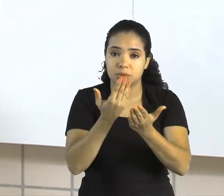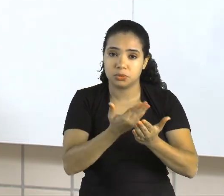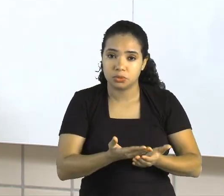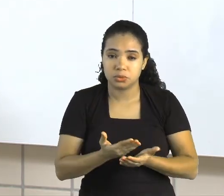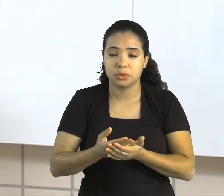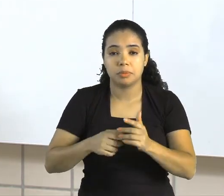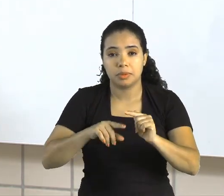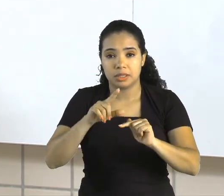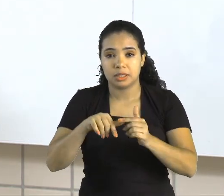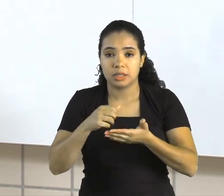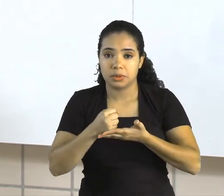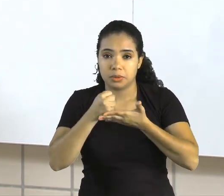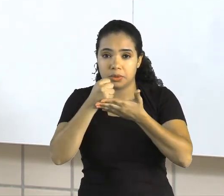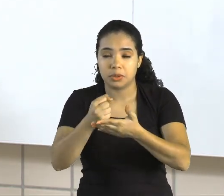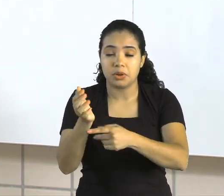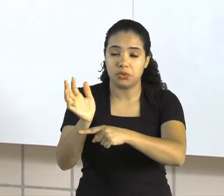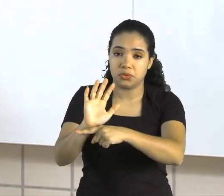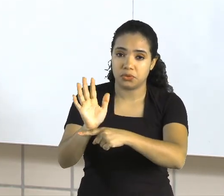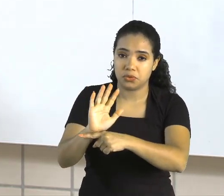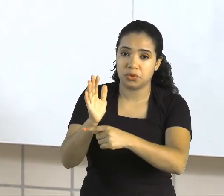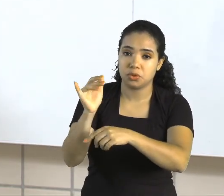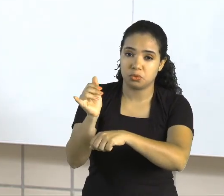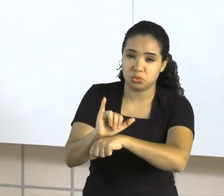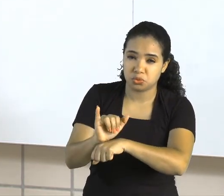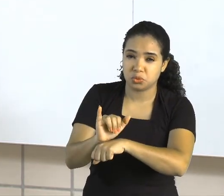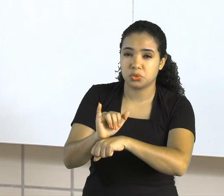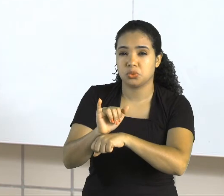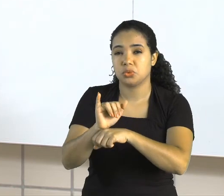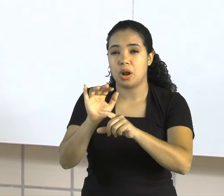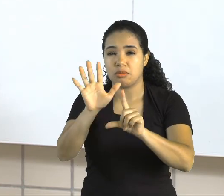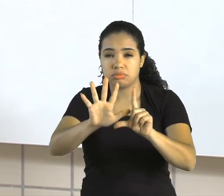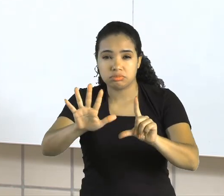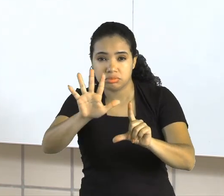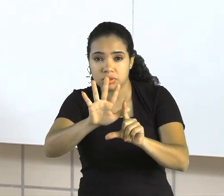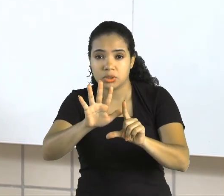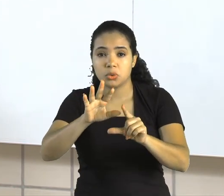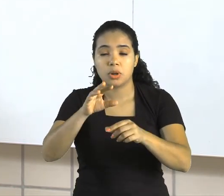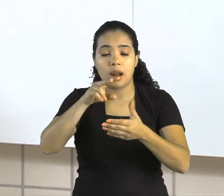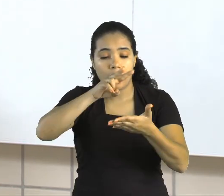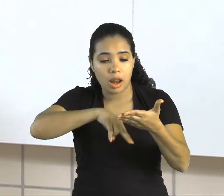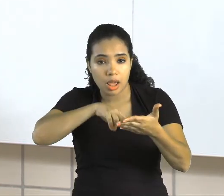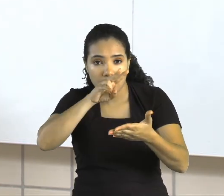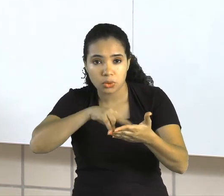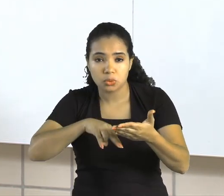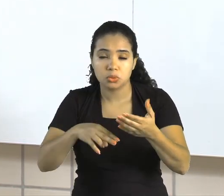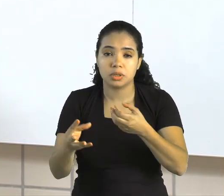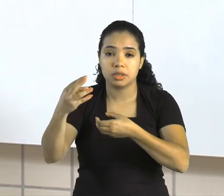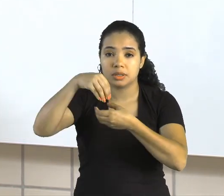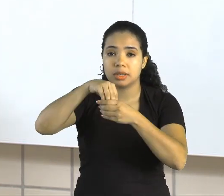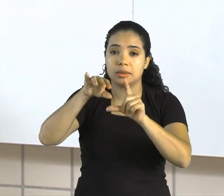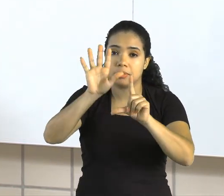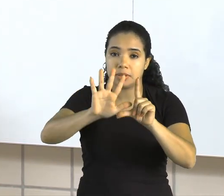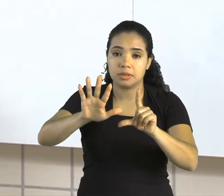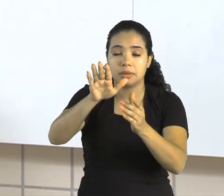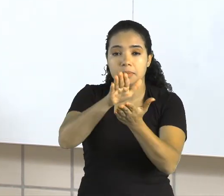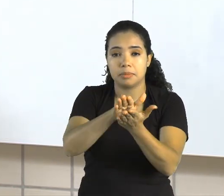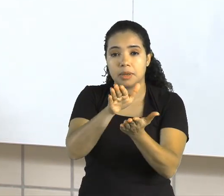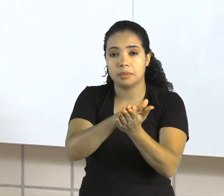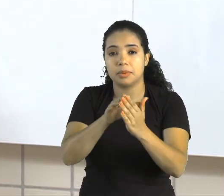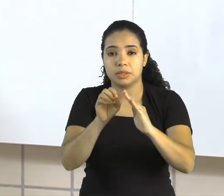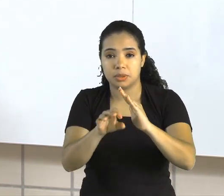de apoio, as videoaulas, sugestões de leitura, estão todos na nossa plataforma Palmas